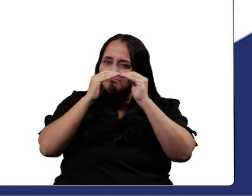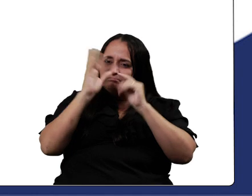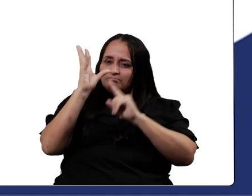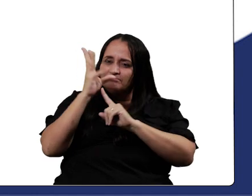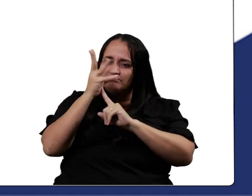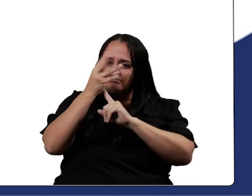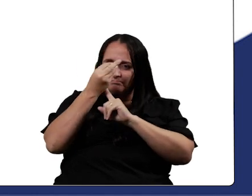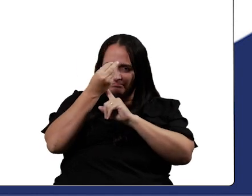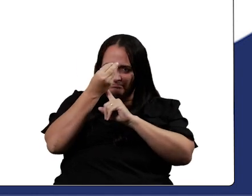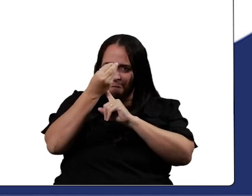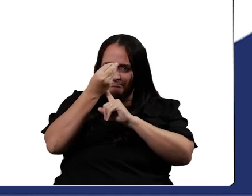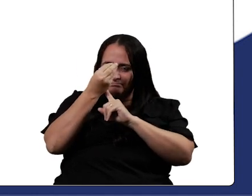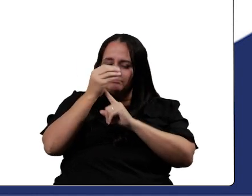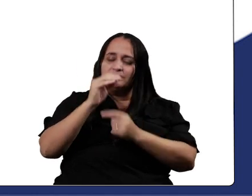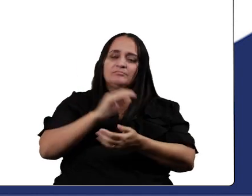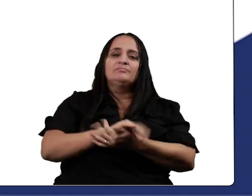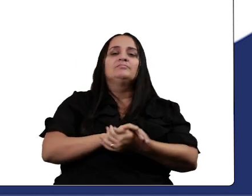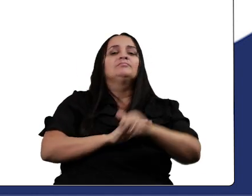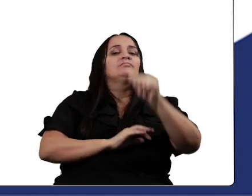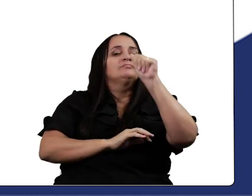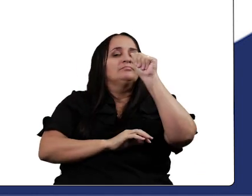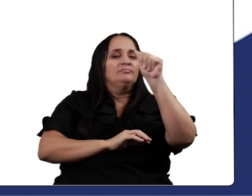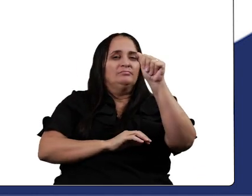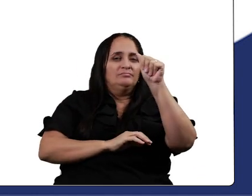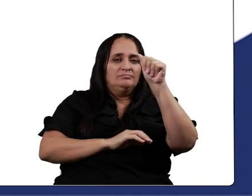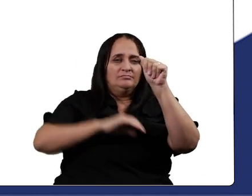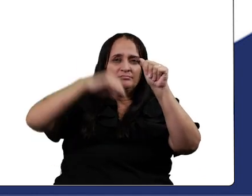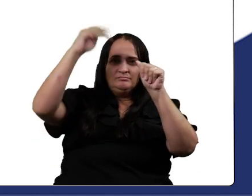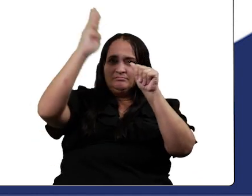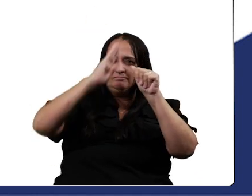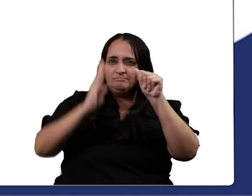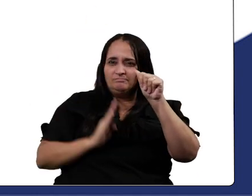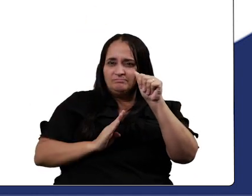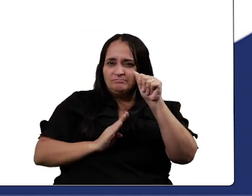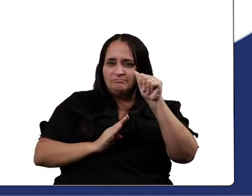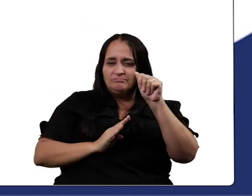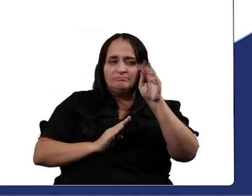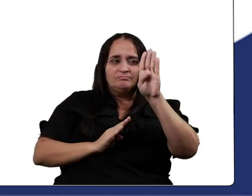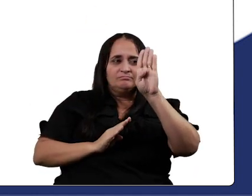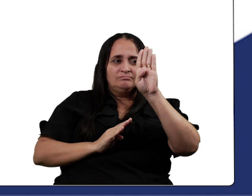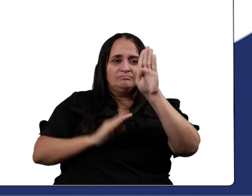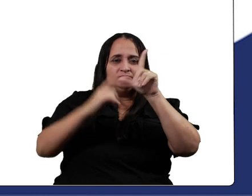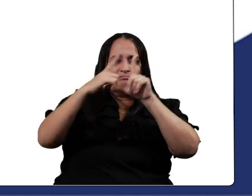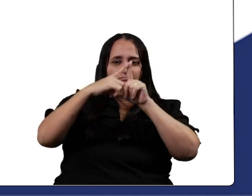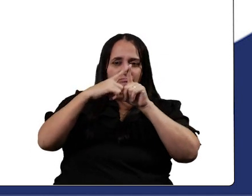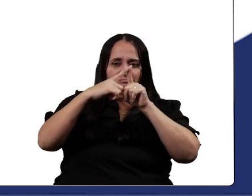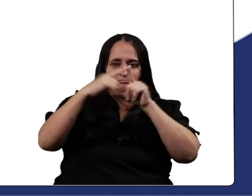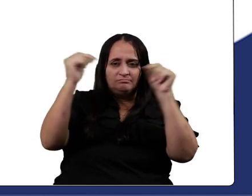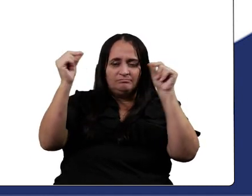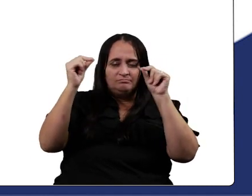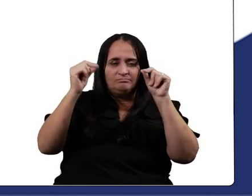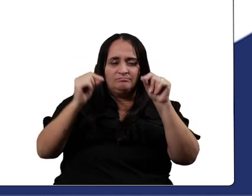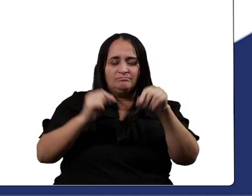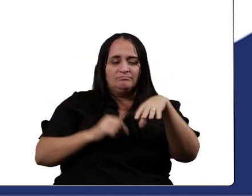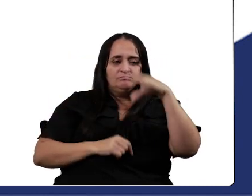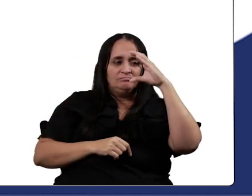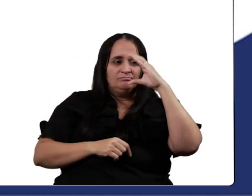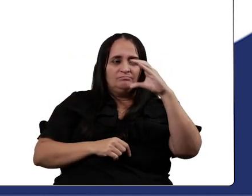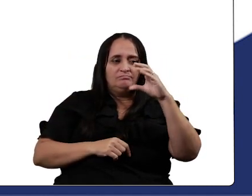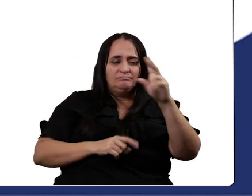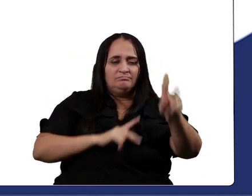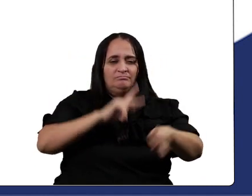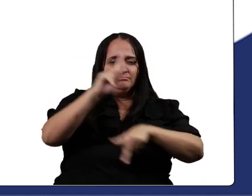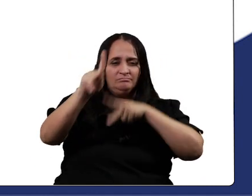as alternativas? Letra A, brasileiras. Letra B, japonesas. Letra